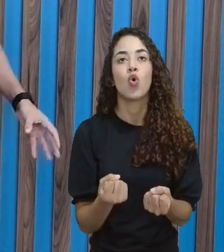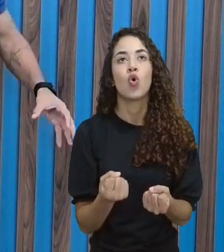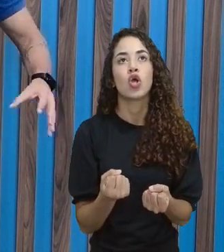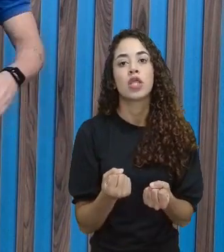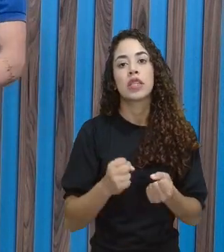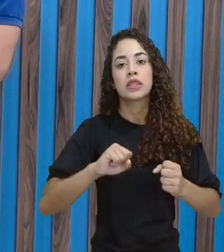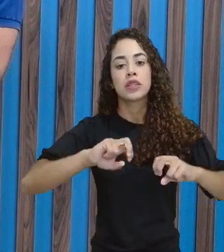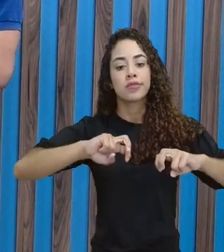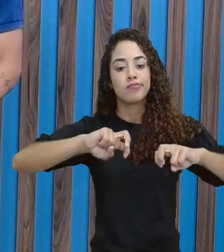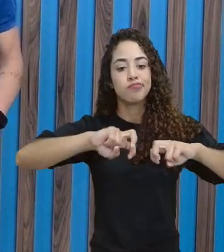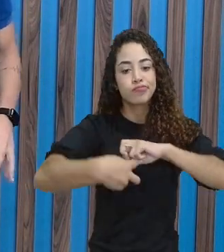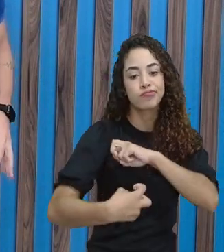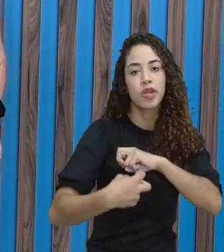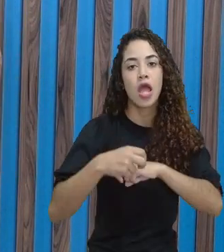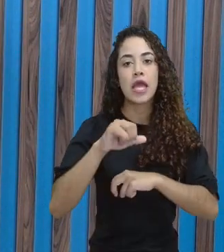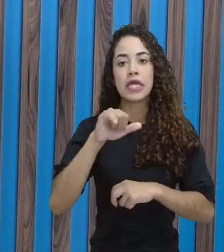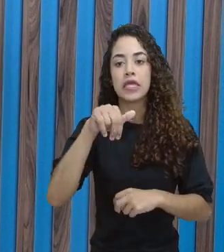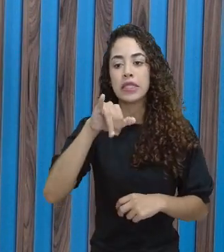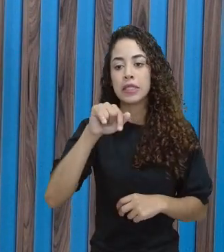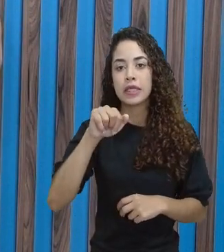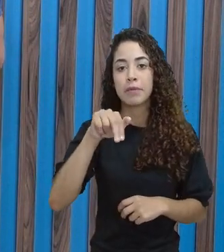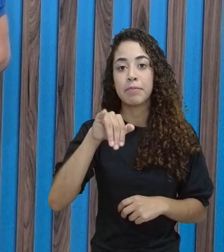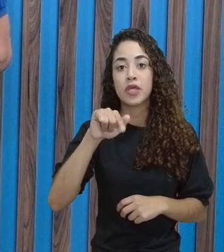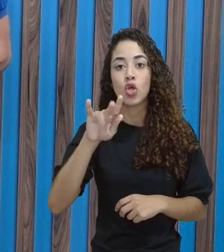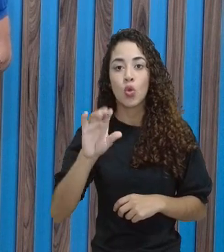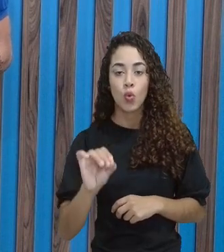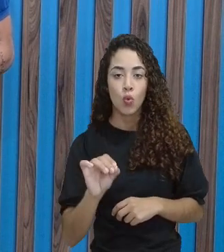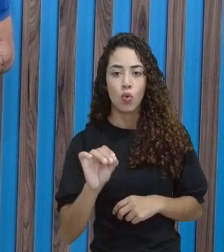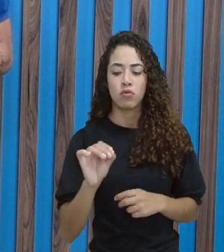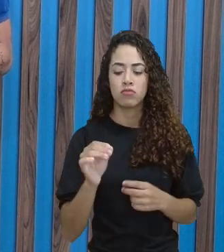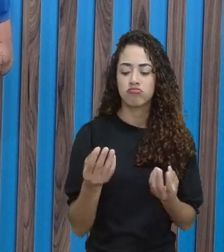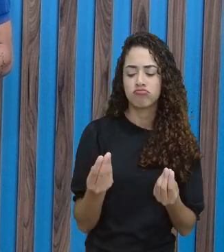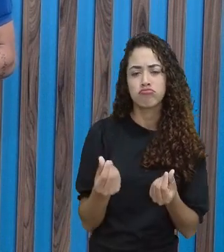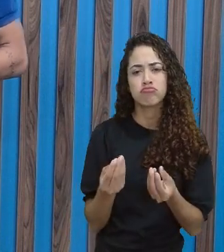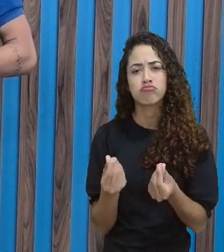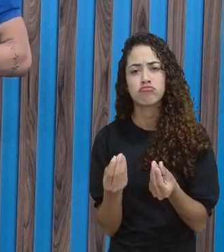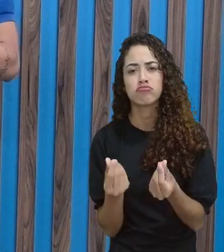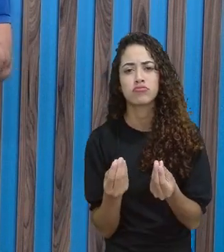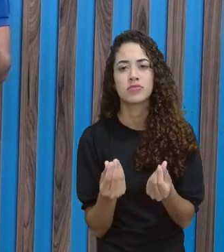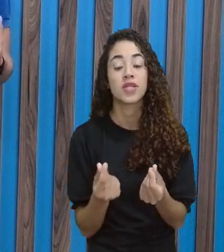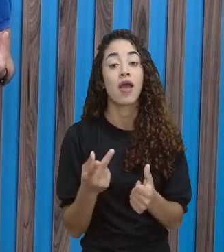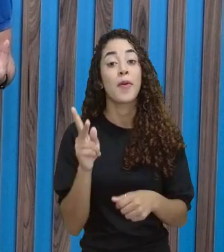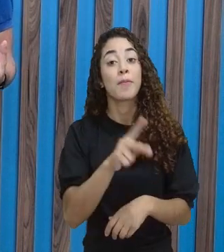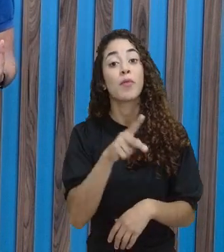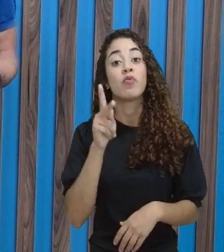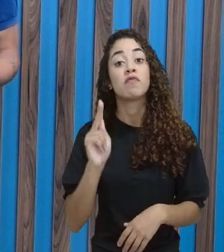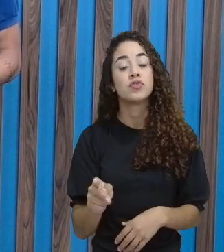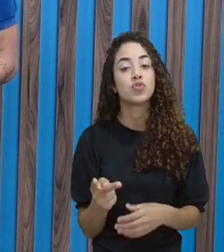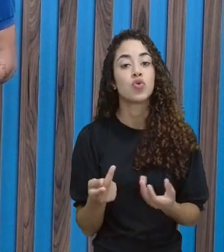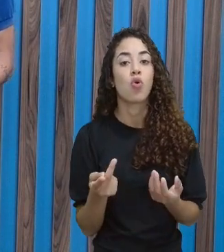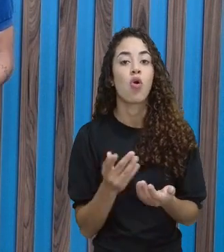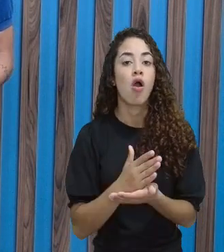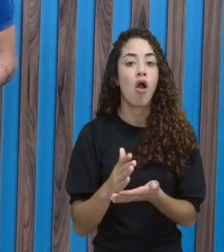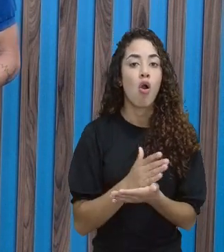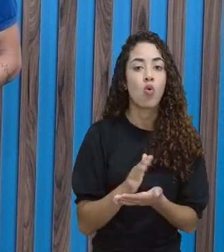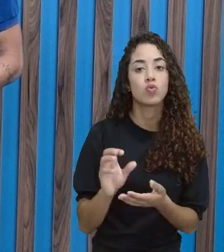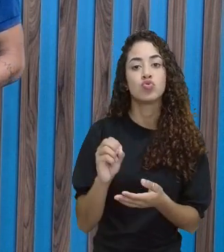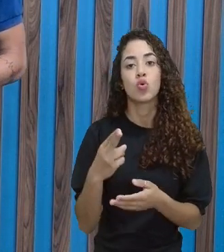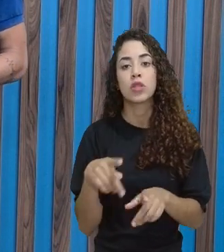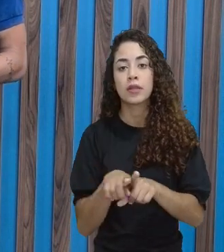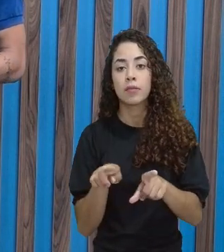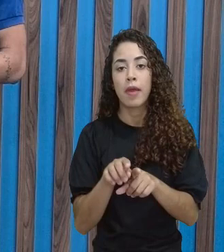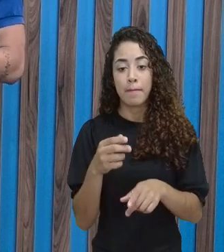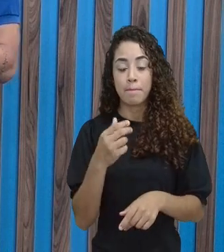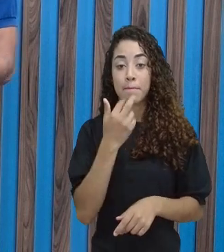vou combater o meu inimigo, né? Quando a gente fala, e aí as professoras e professores de português,